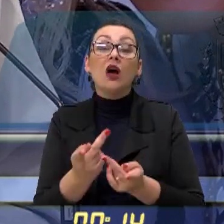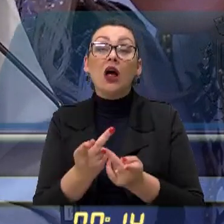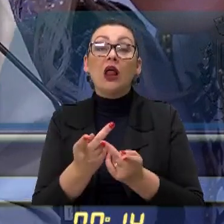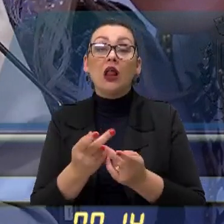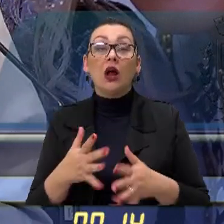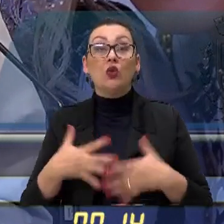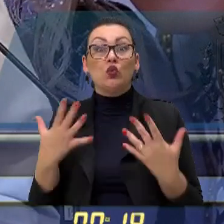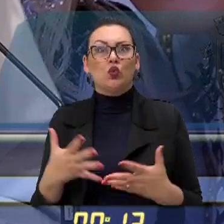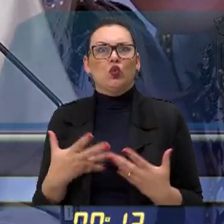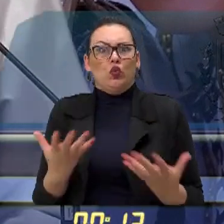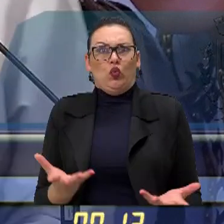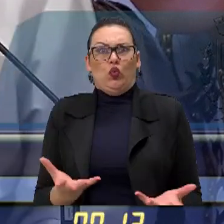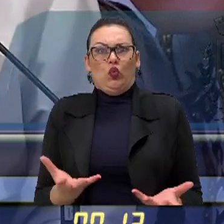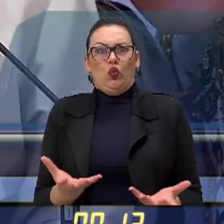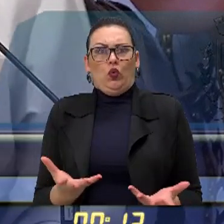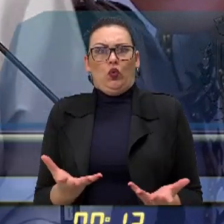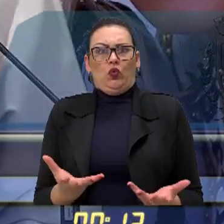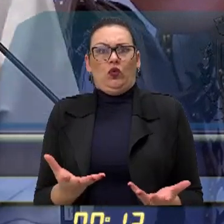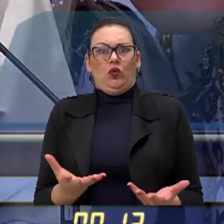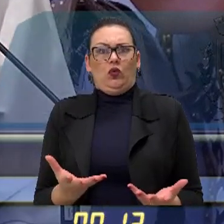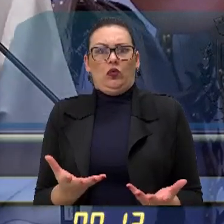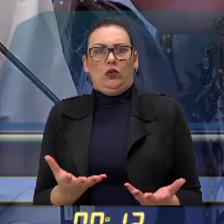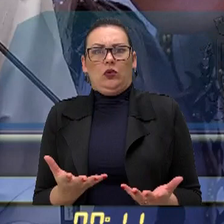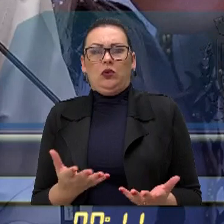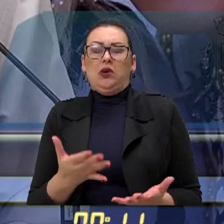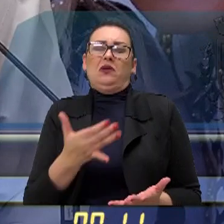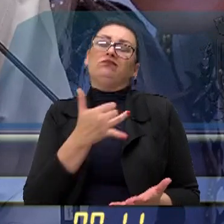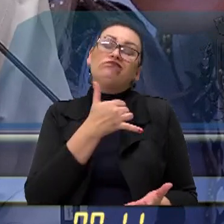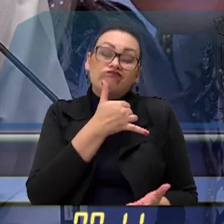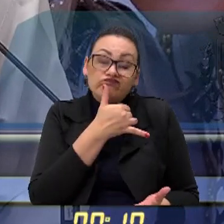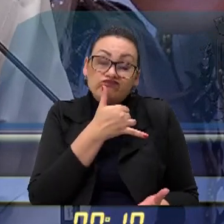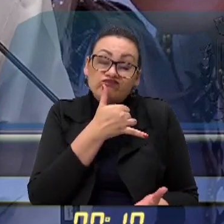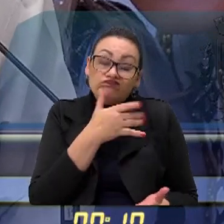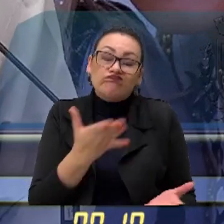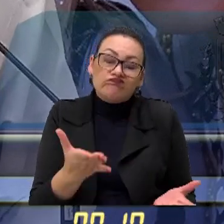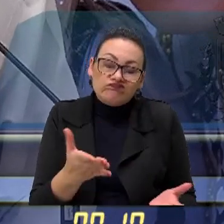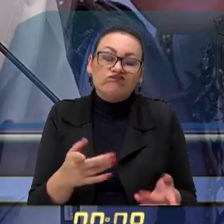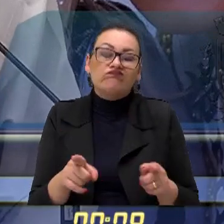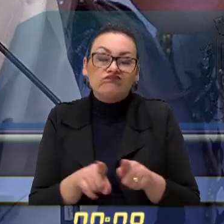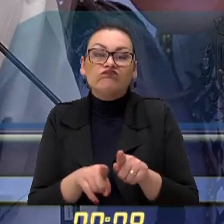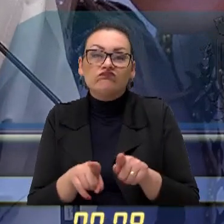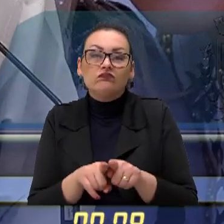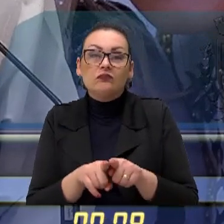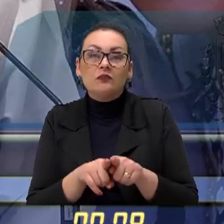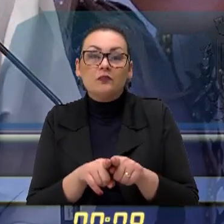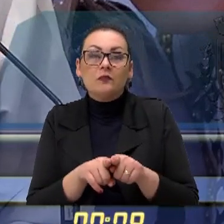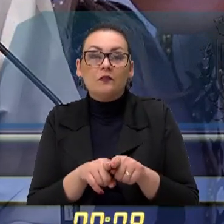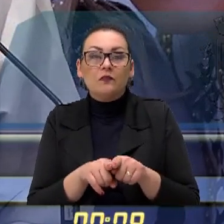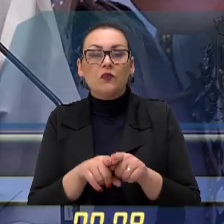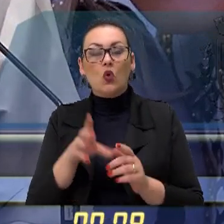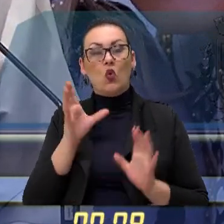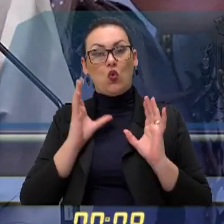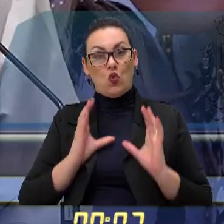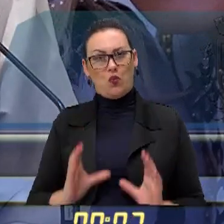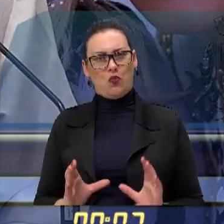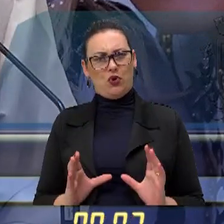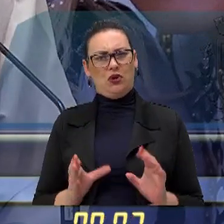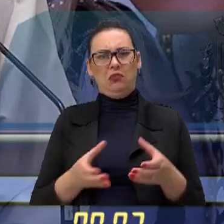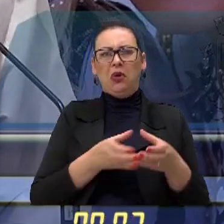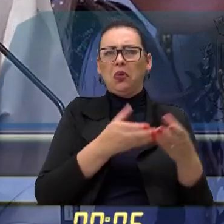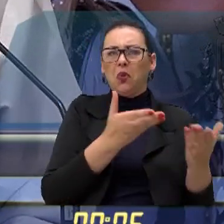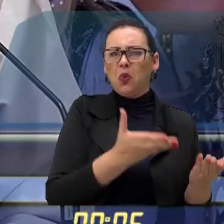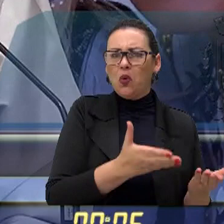a surpresa e até uma certa decepção, vereador Bruno, com o posicionamento da